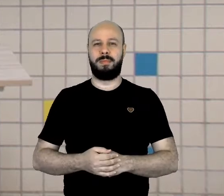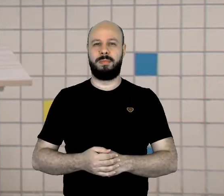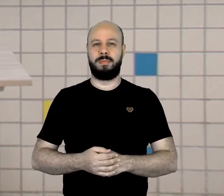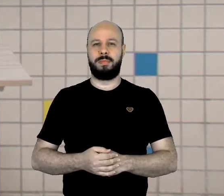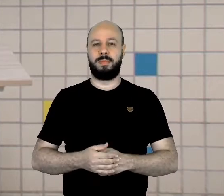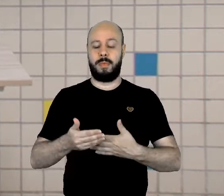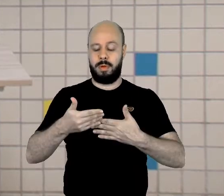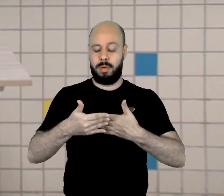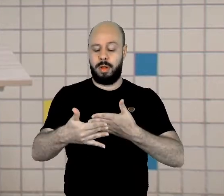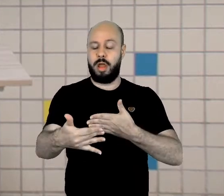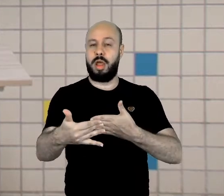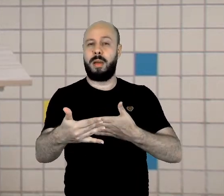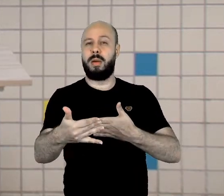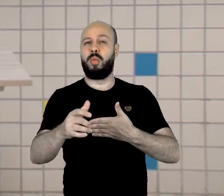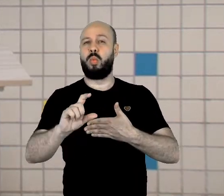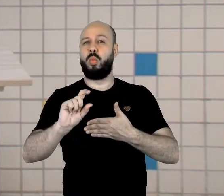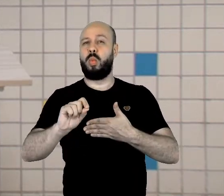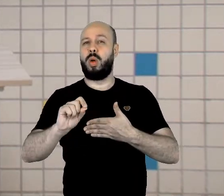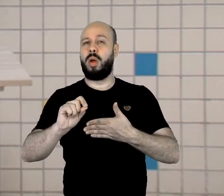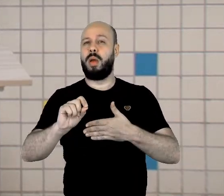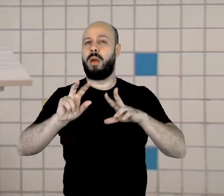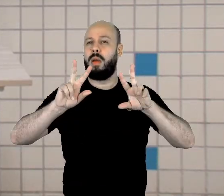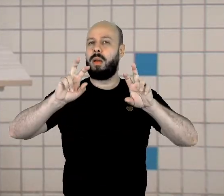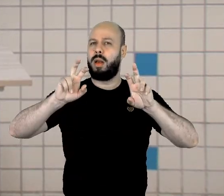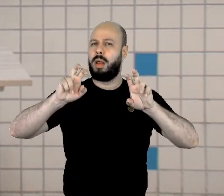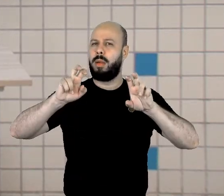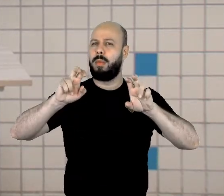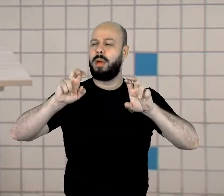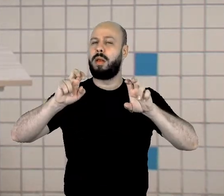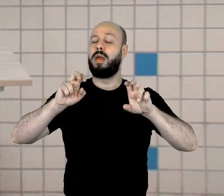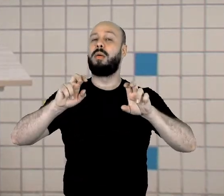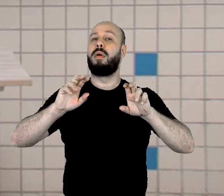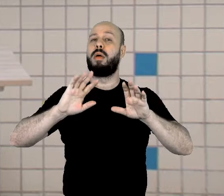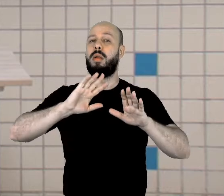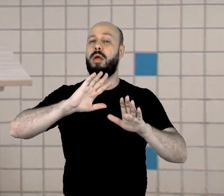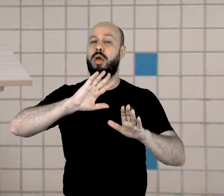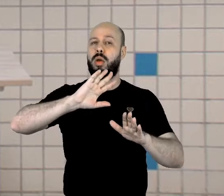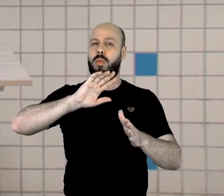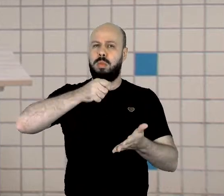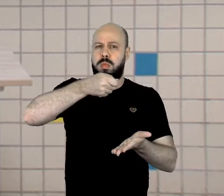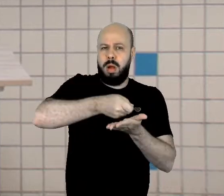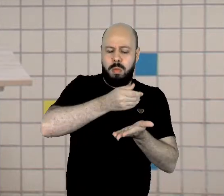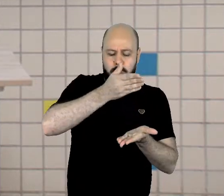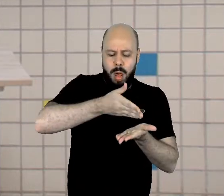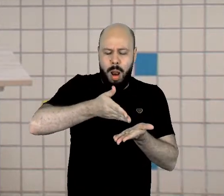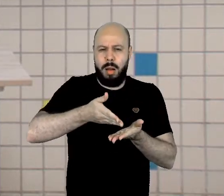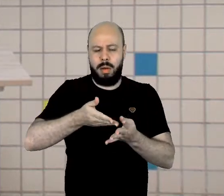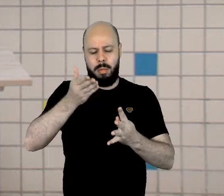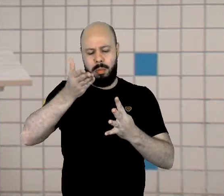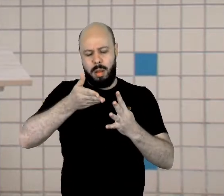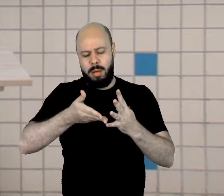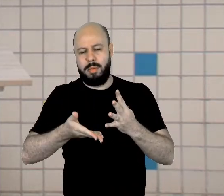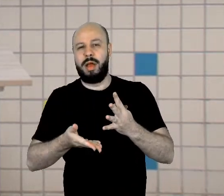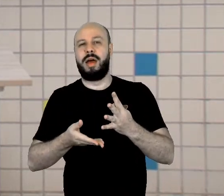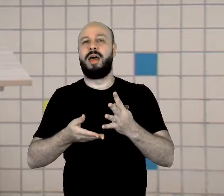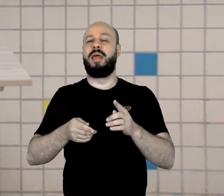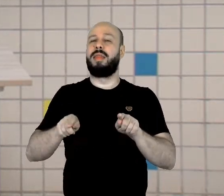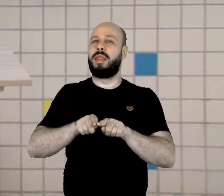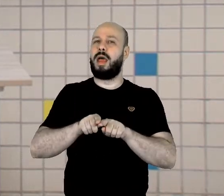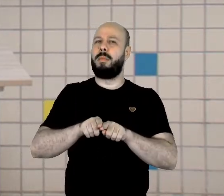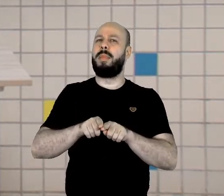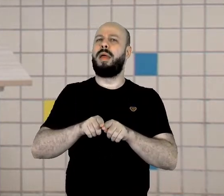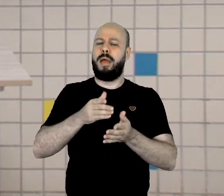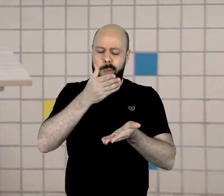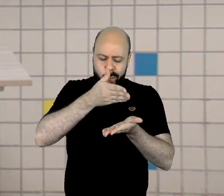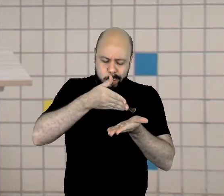vamos continuar a falar sobre a questão dos boletos, faturas e carnês. E nossa aula de hoje vai